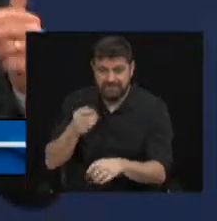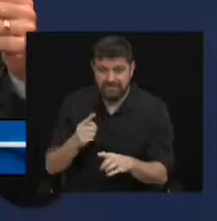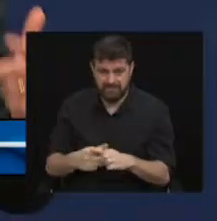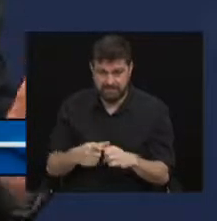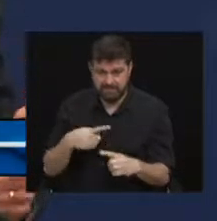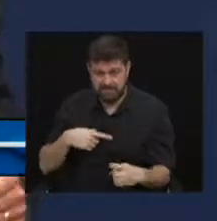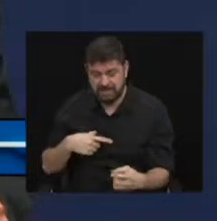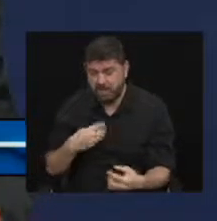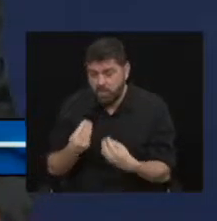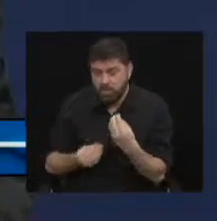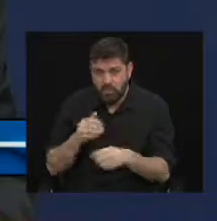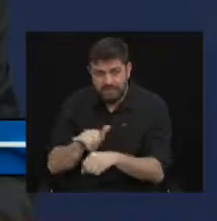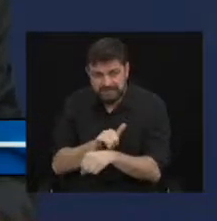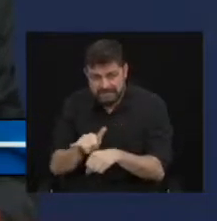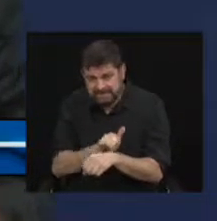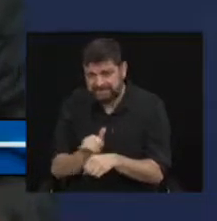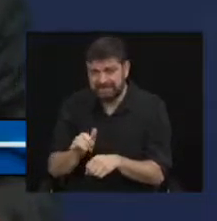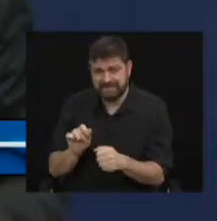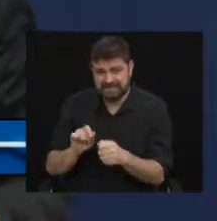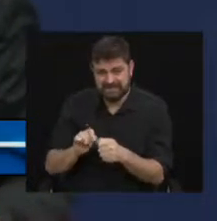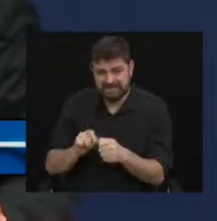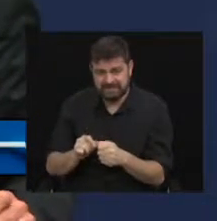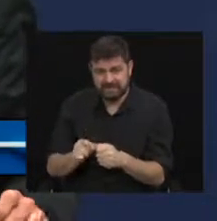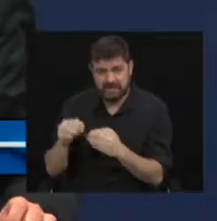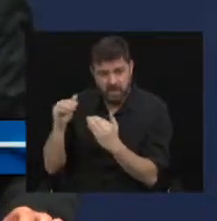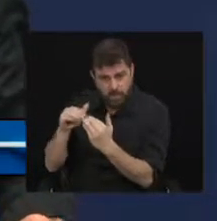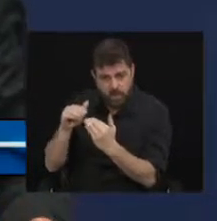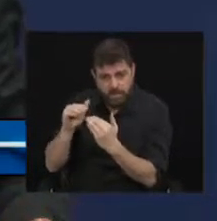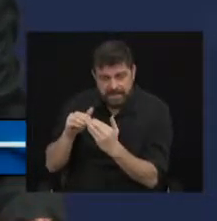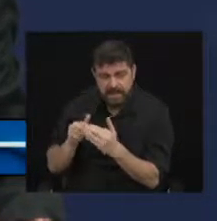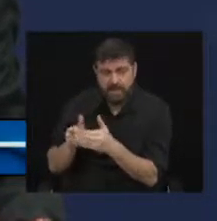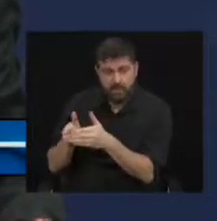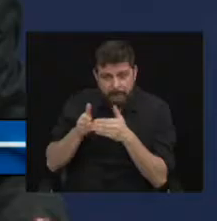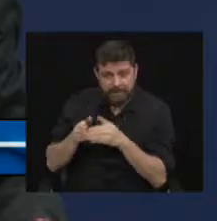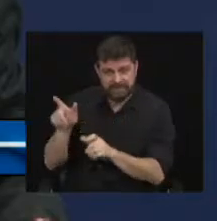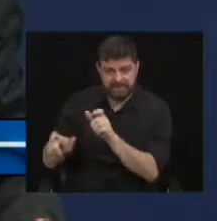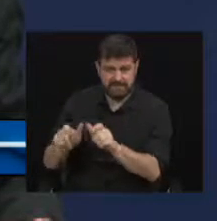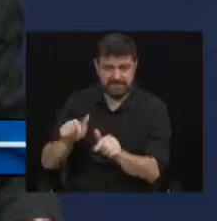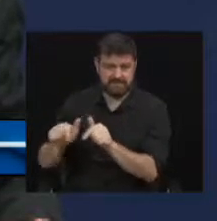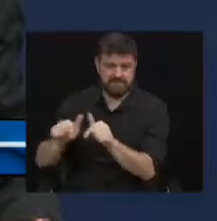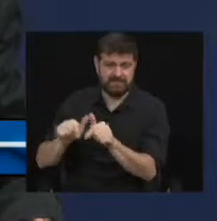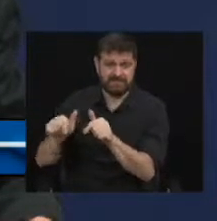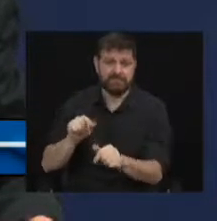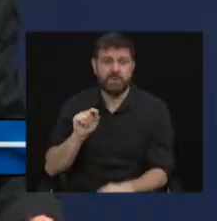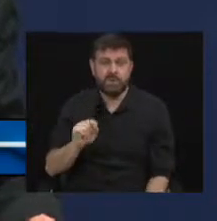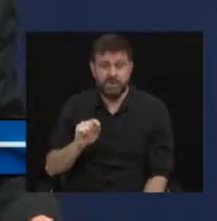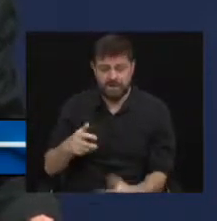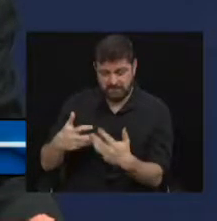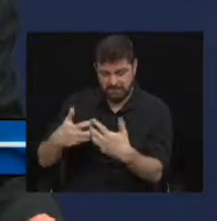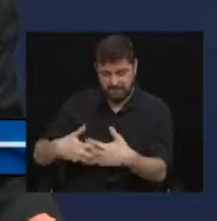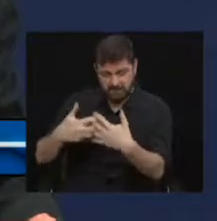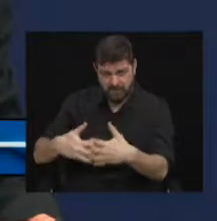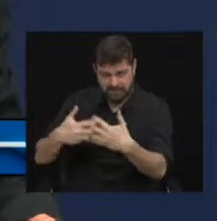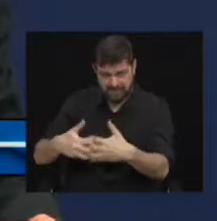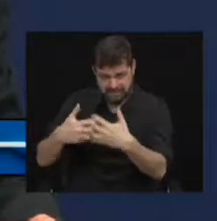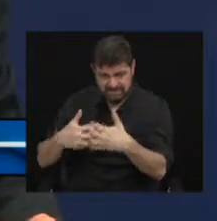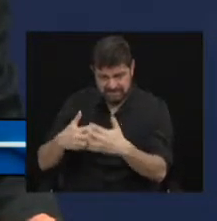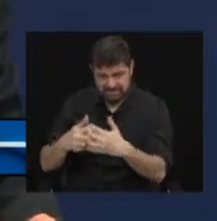ampliou, passou a ser a partir de 4h30 da manhã, e não há